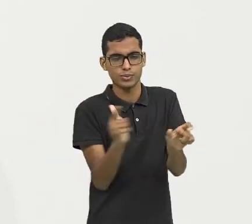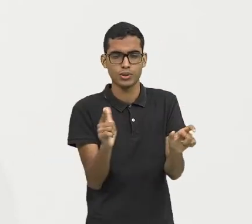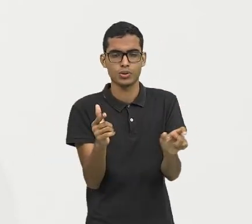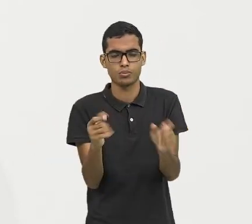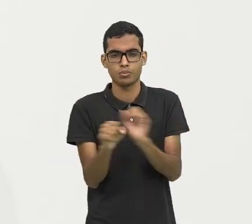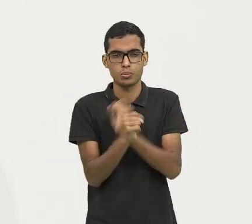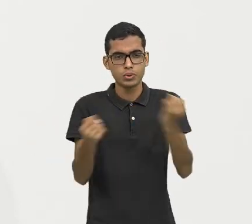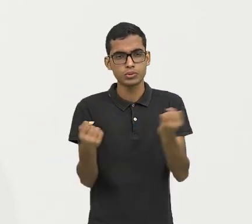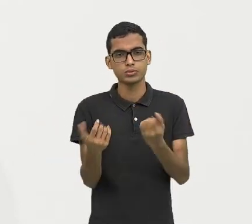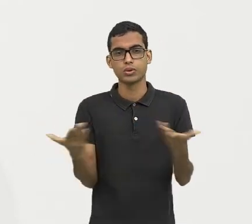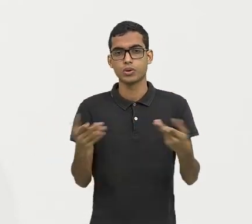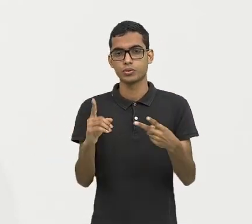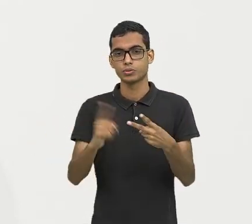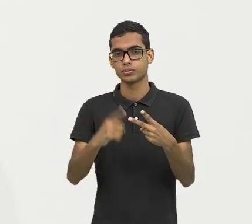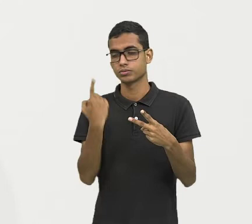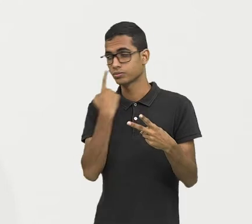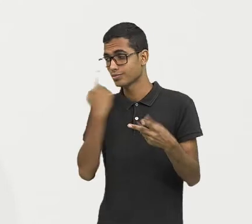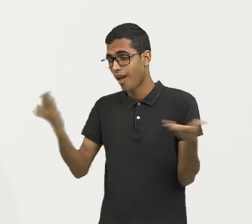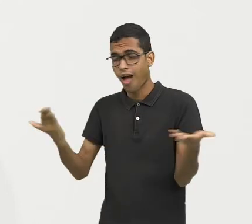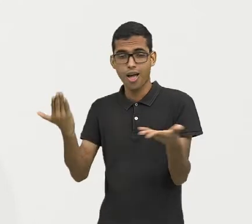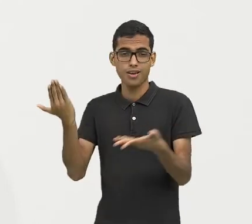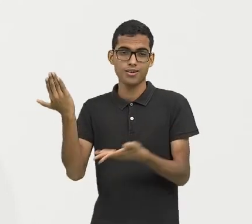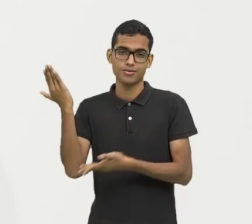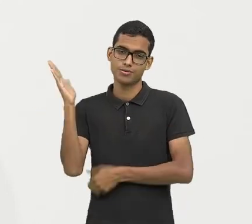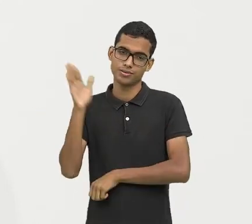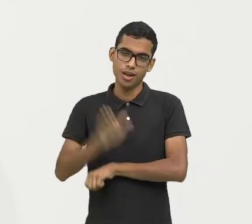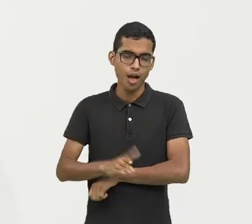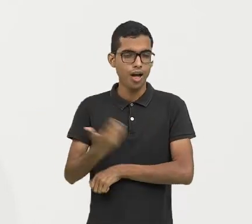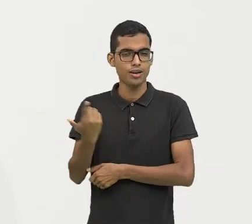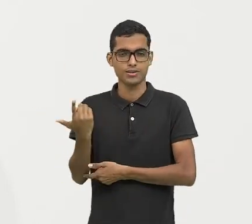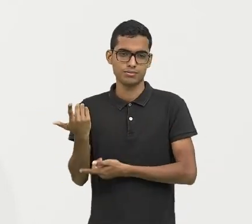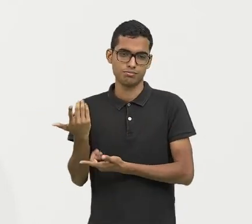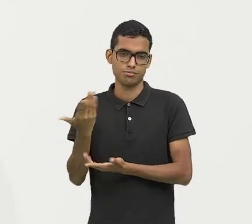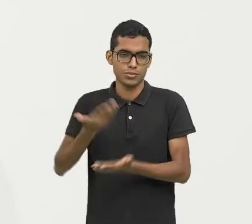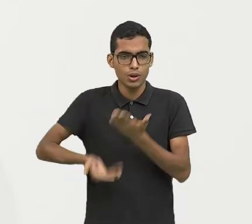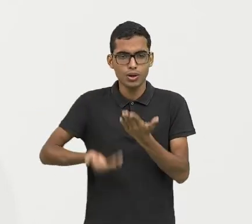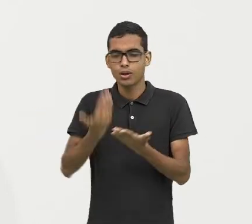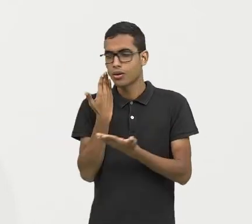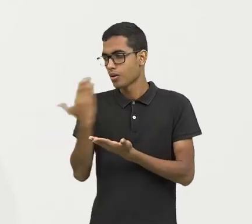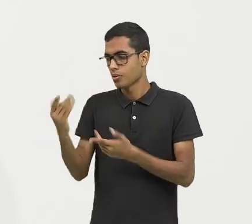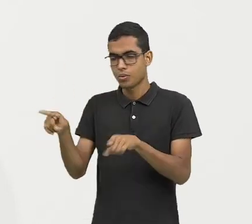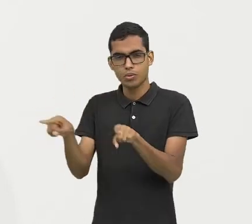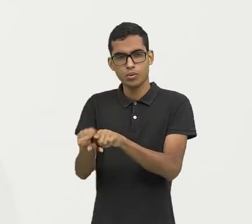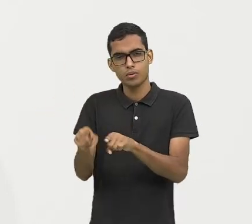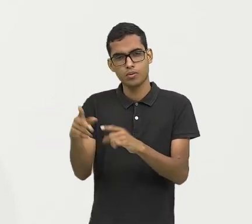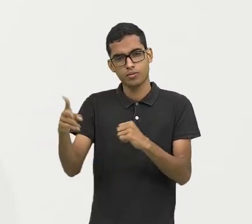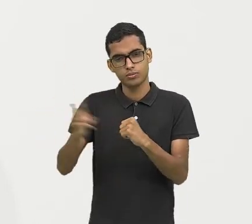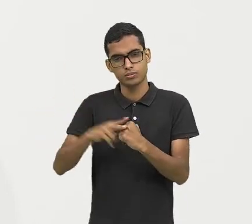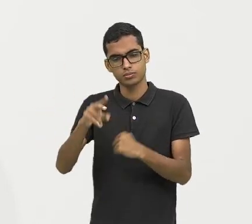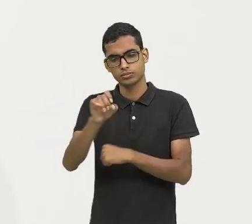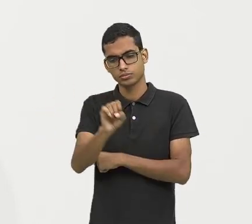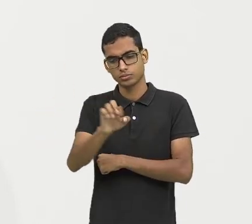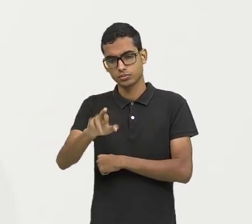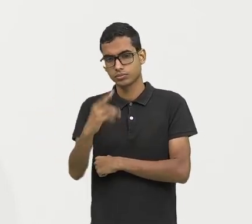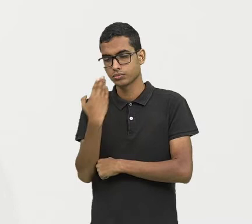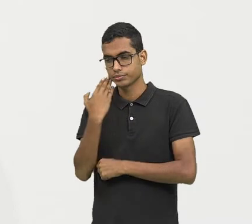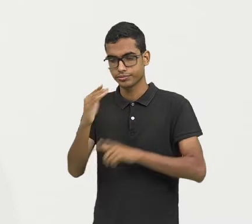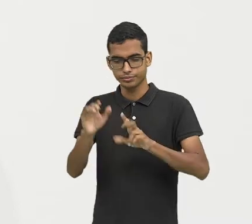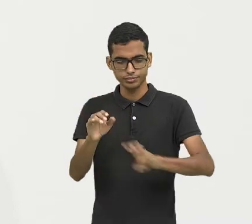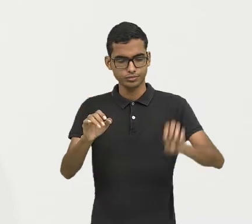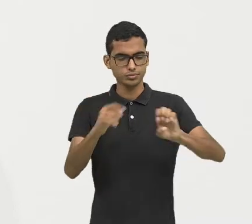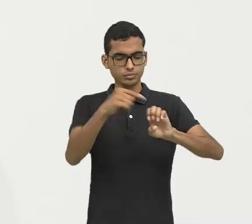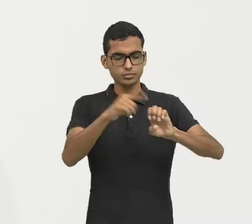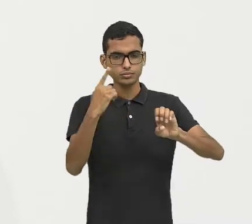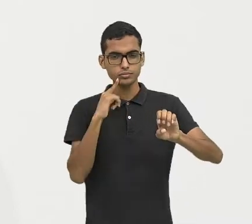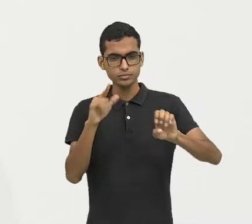é tarde. Mais uma vez, olha só, verbo ser. Percebam que ele expressa